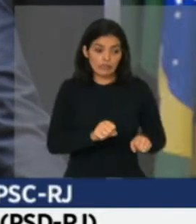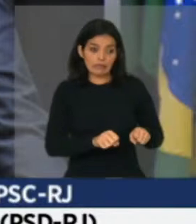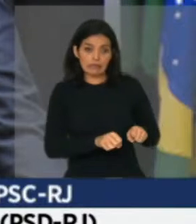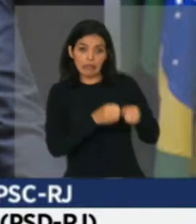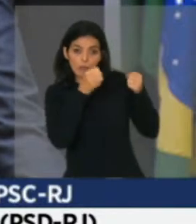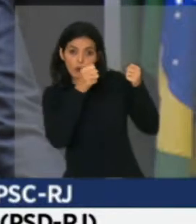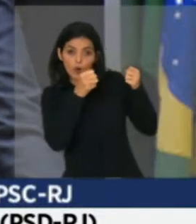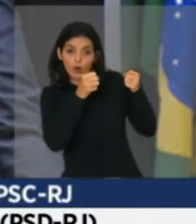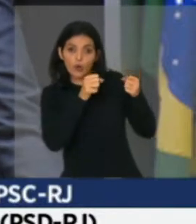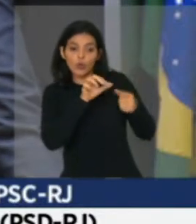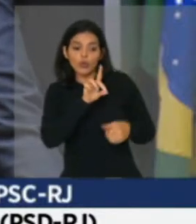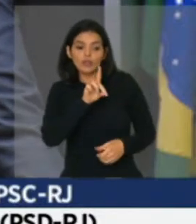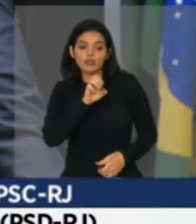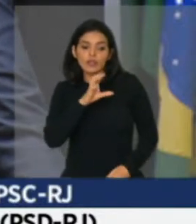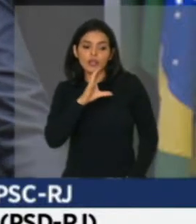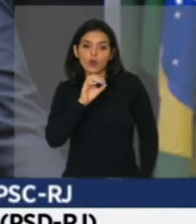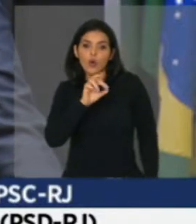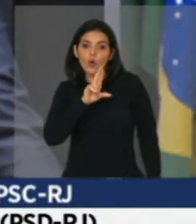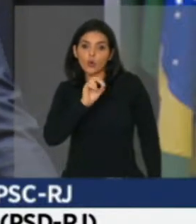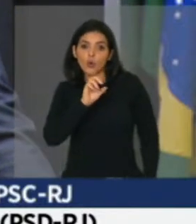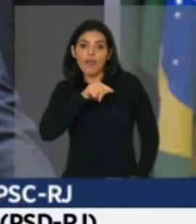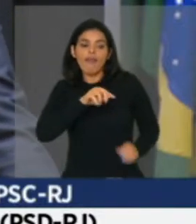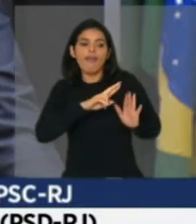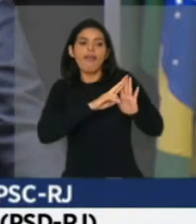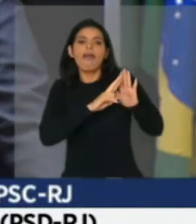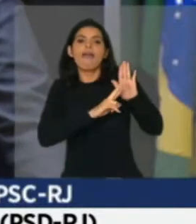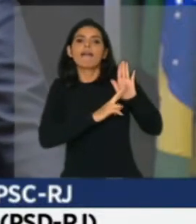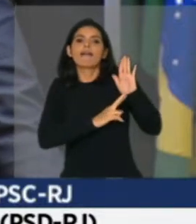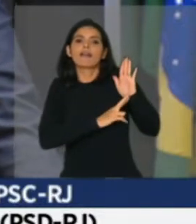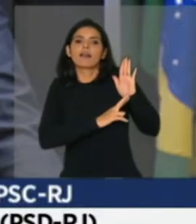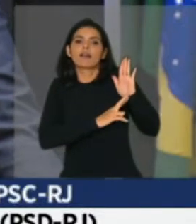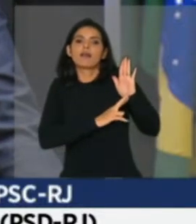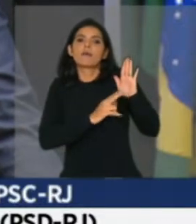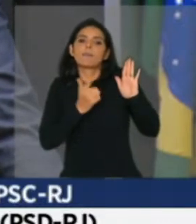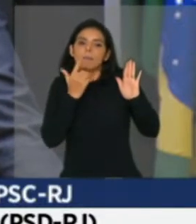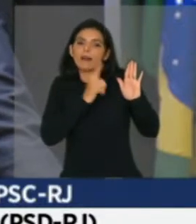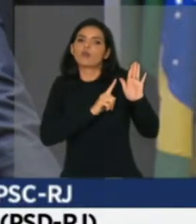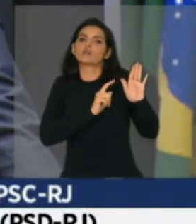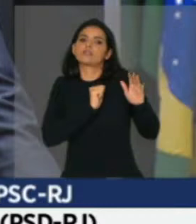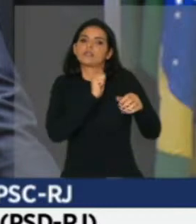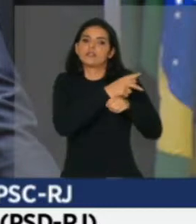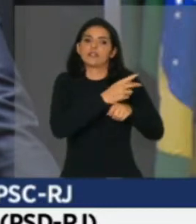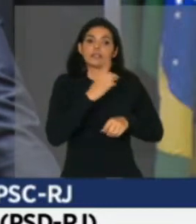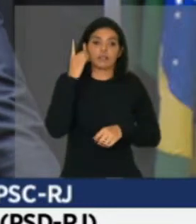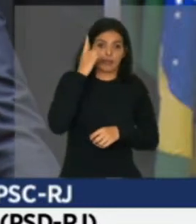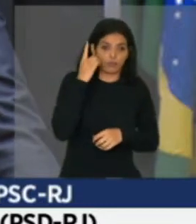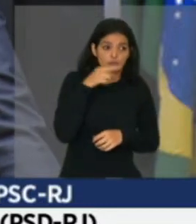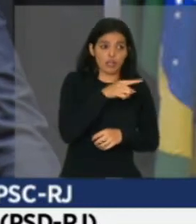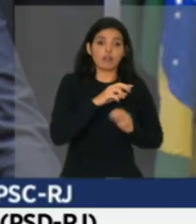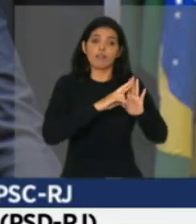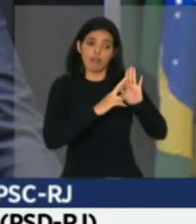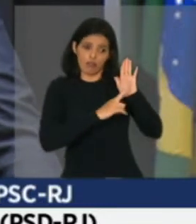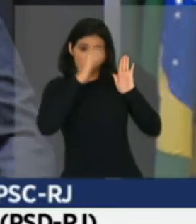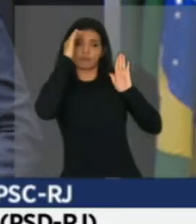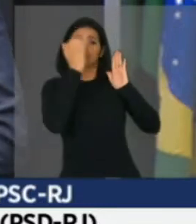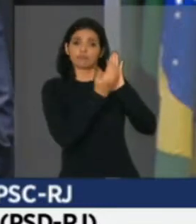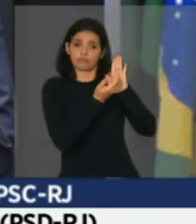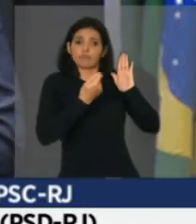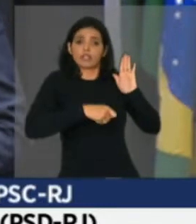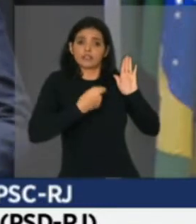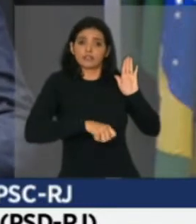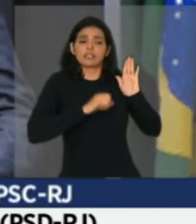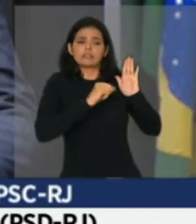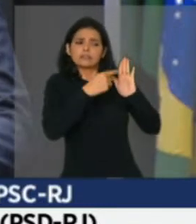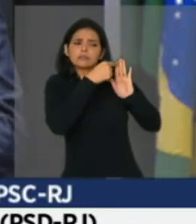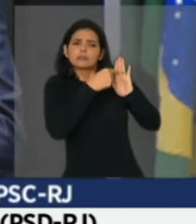parlamentar. E é nessa questão, deputado Alexandre Leite, que eu